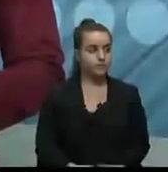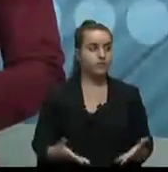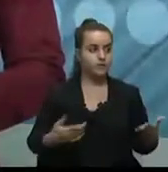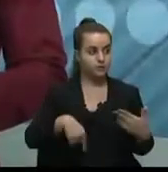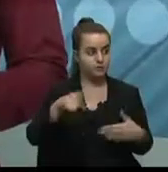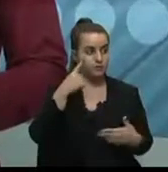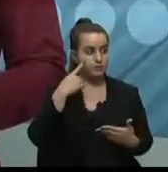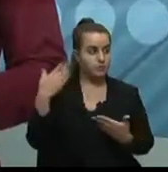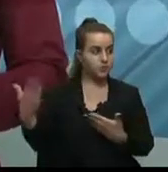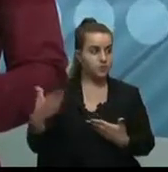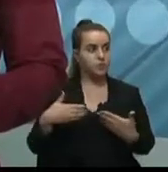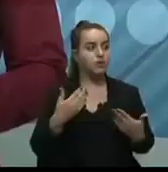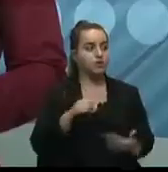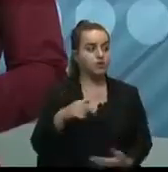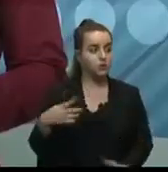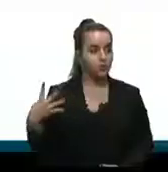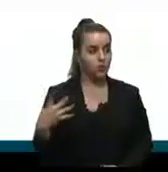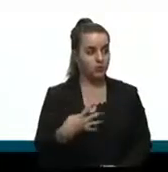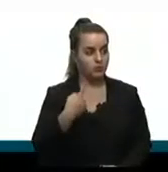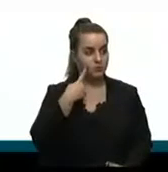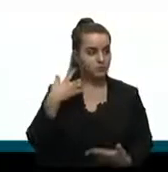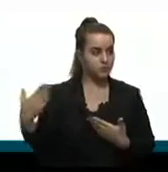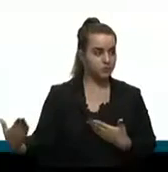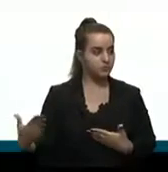Acompanhe no quadro a situação problema 4.